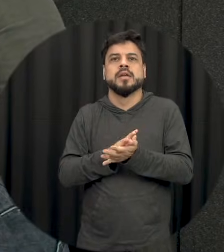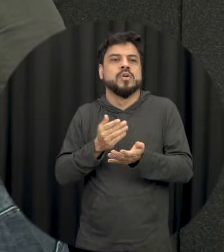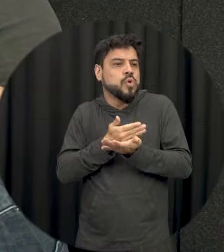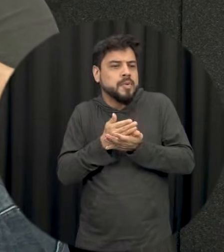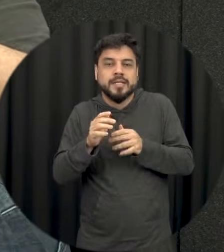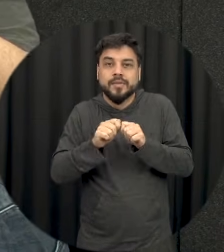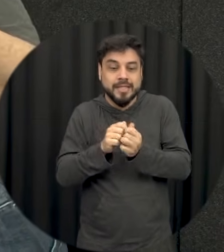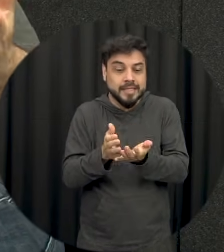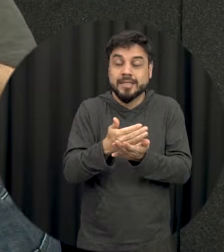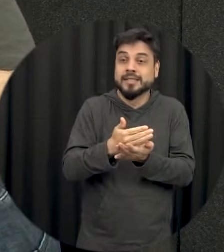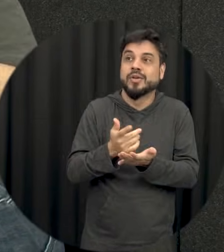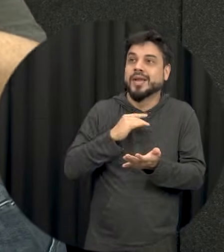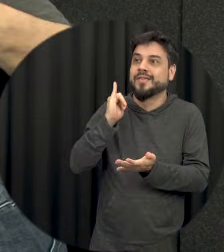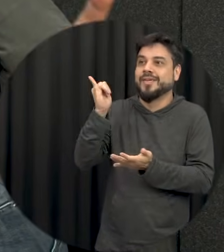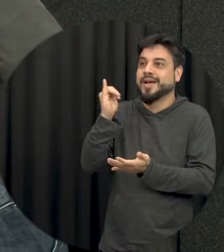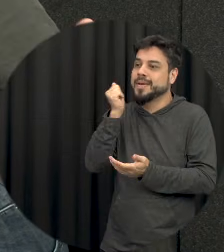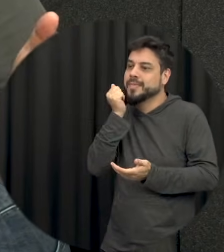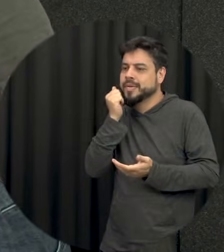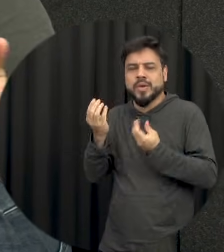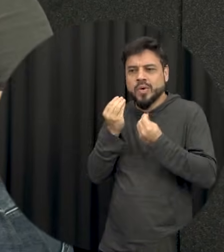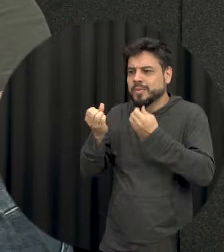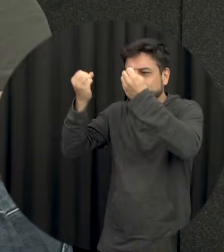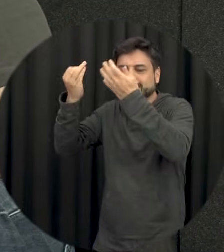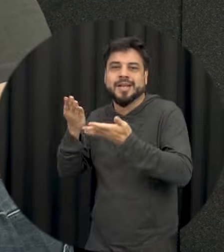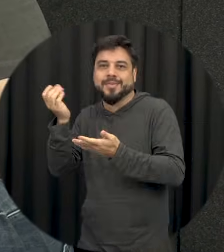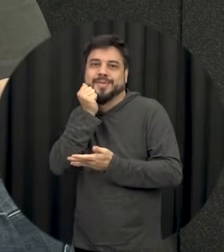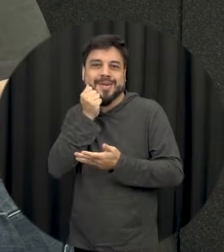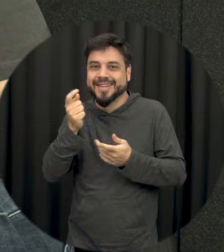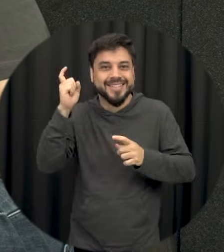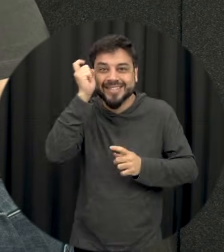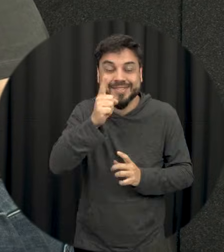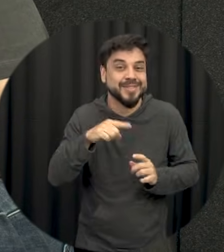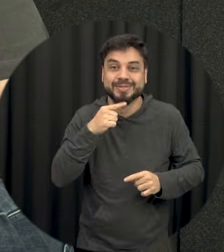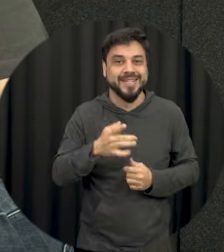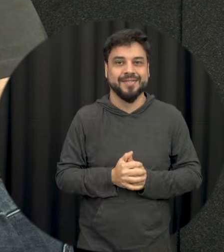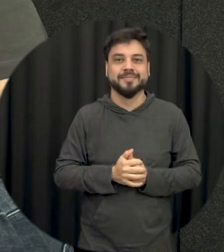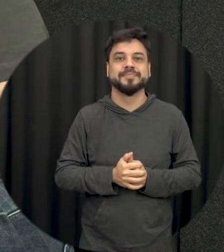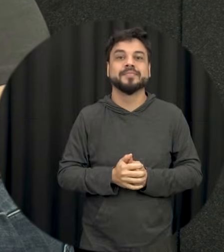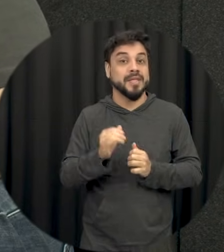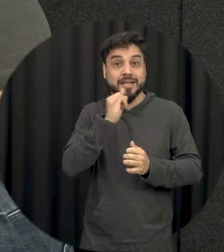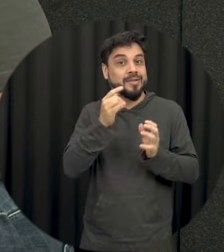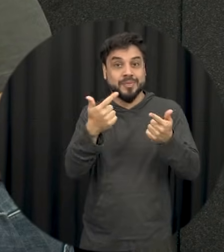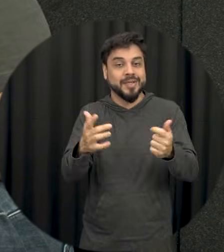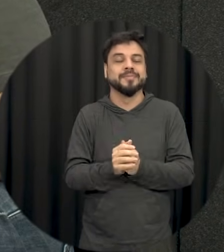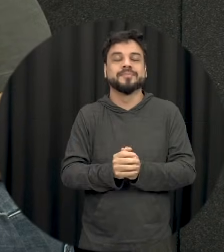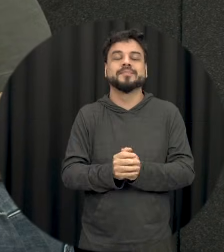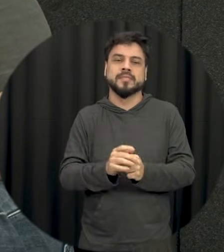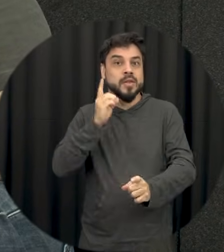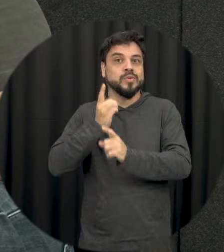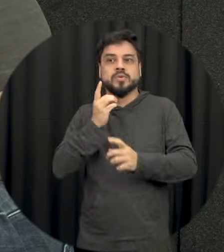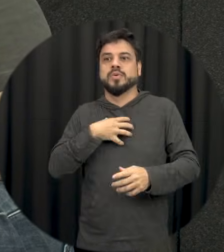eu não conseguia achar a palavra para explicar o que diabo eu estava fazendo. E foi uma descoberta, e sobretudo